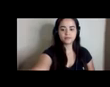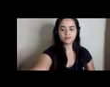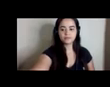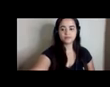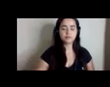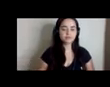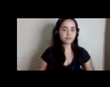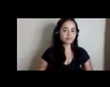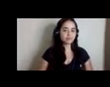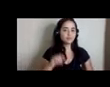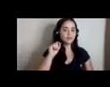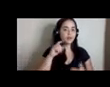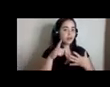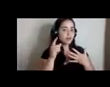aspectos